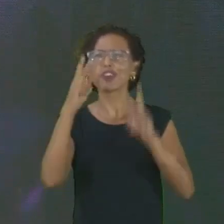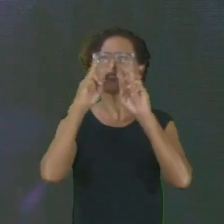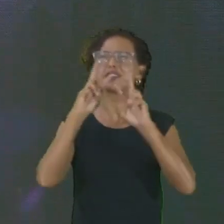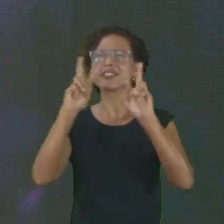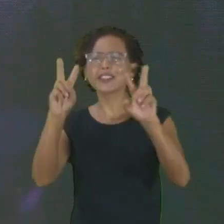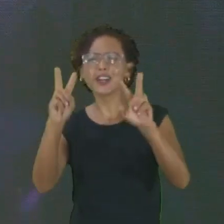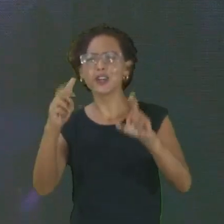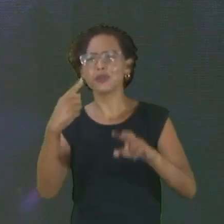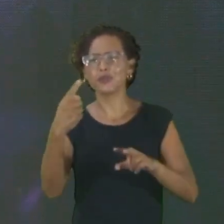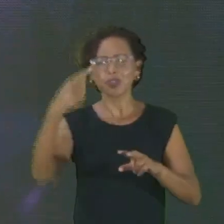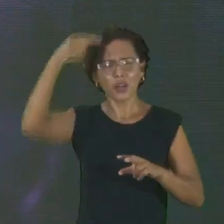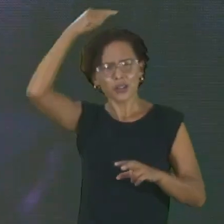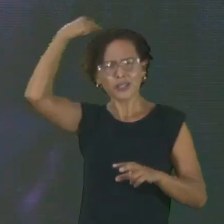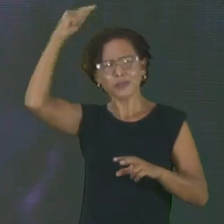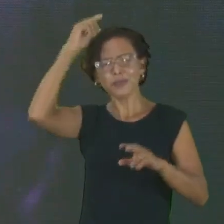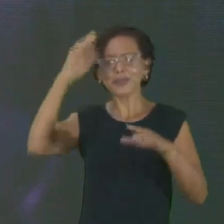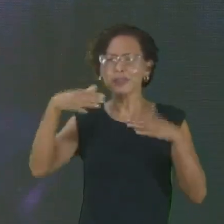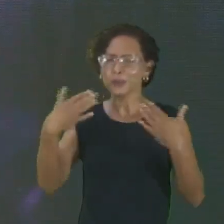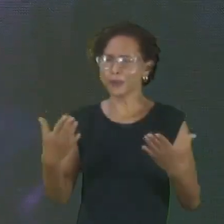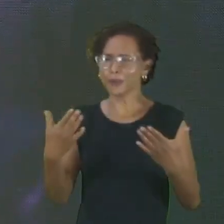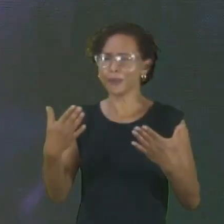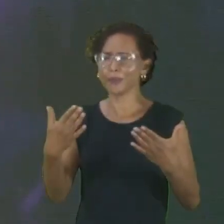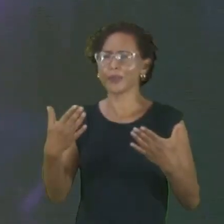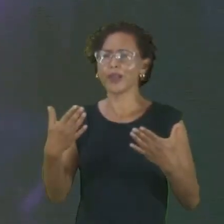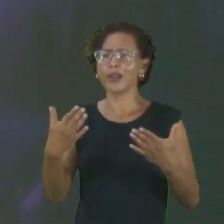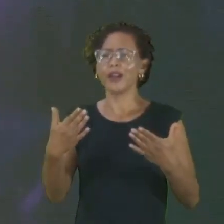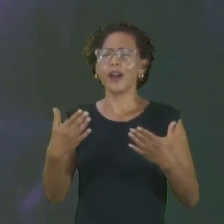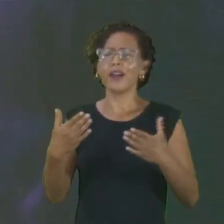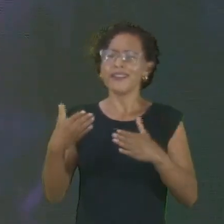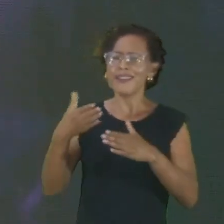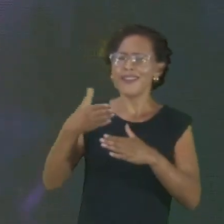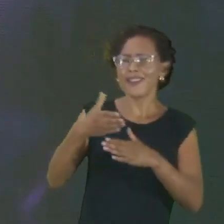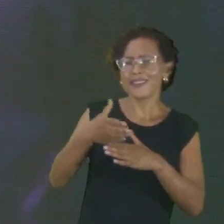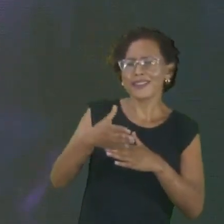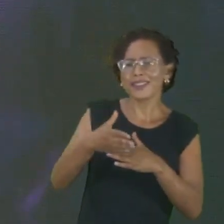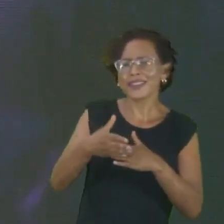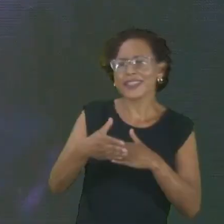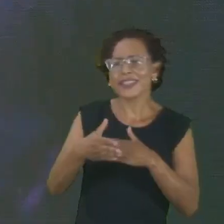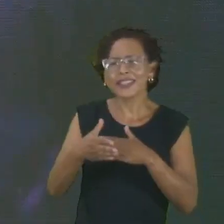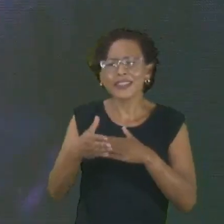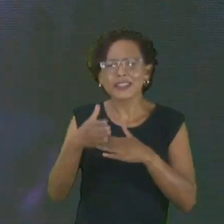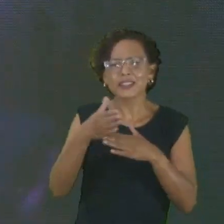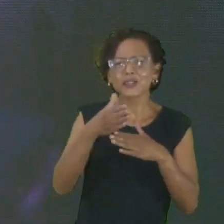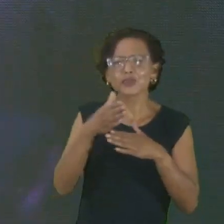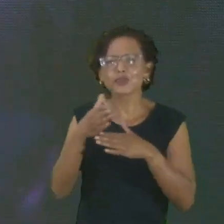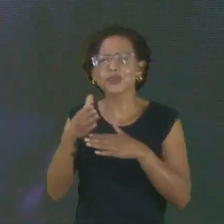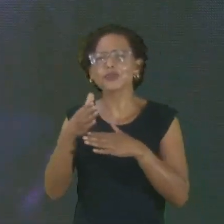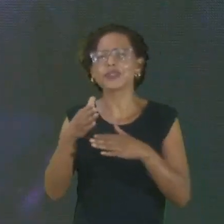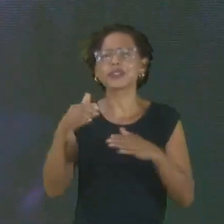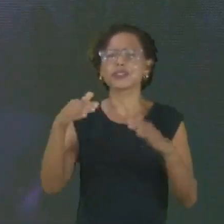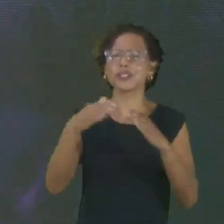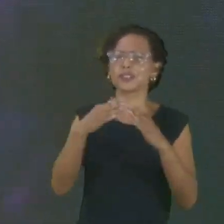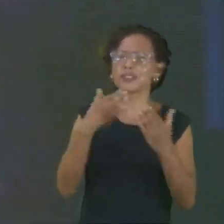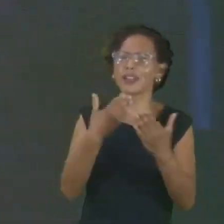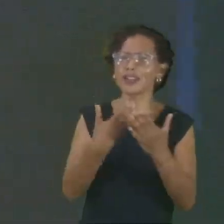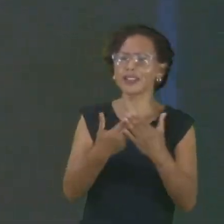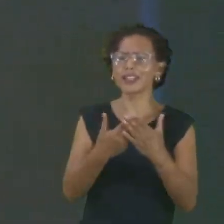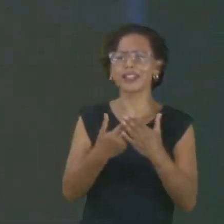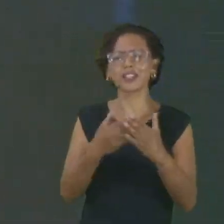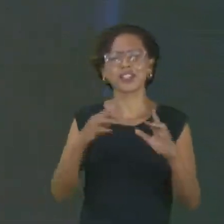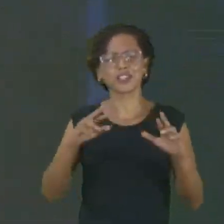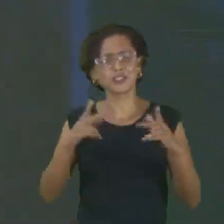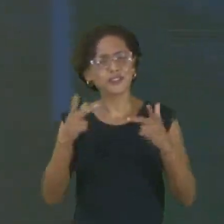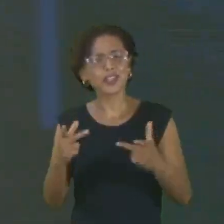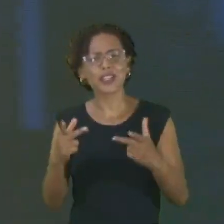espírito, e quando entra sutilmente na igreja diferenças, quando começa